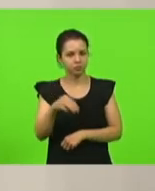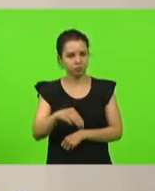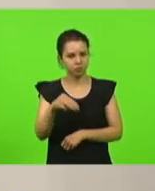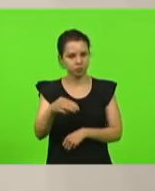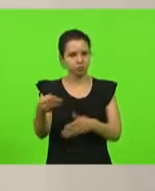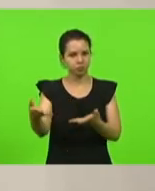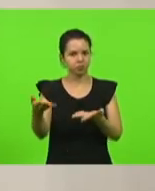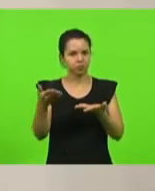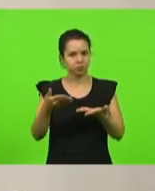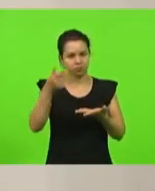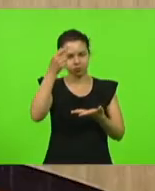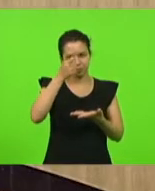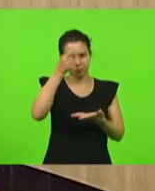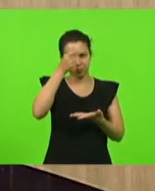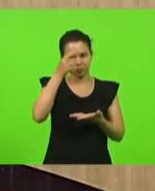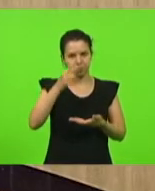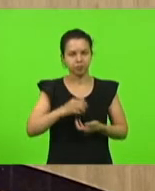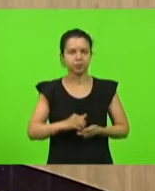Scudillac.